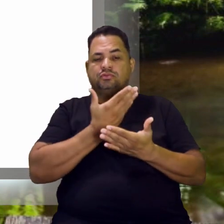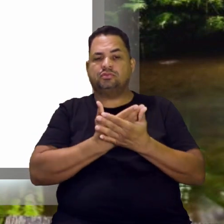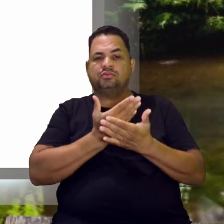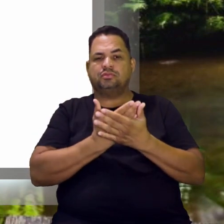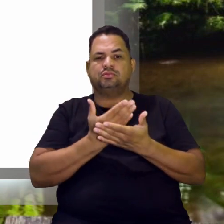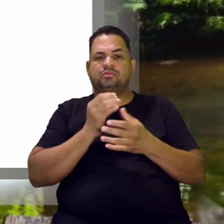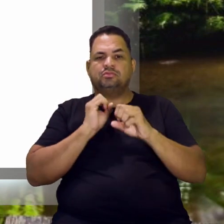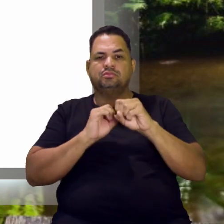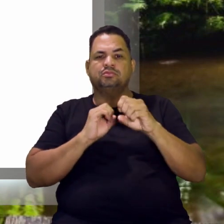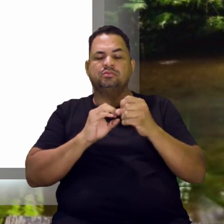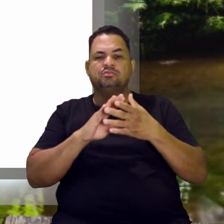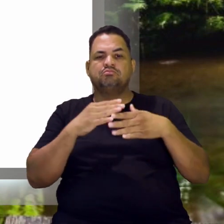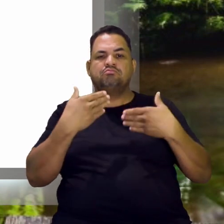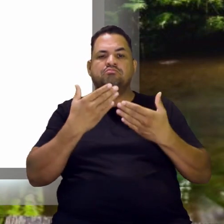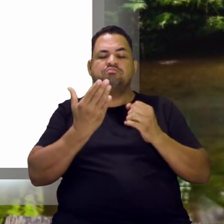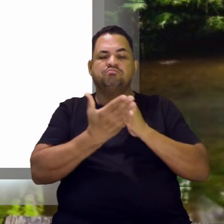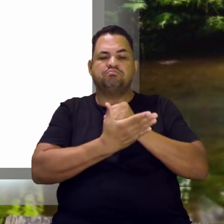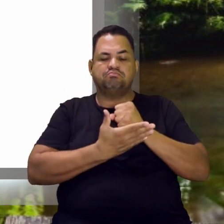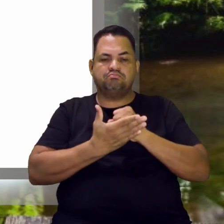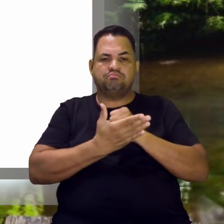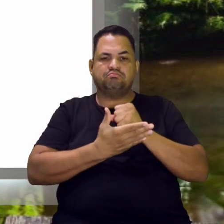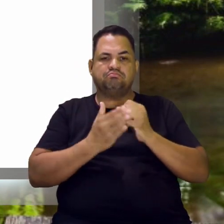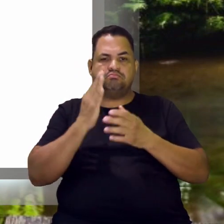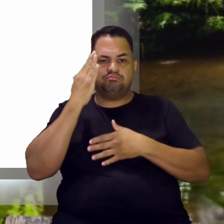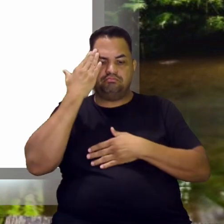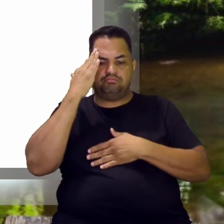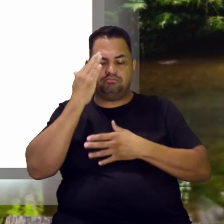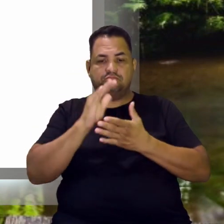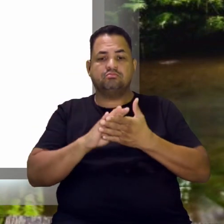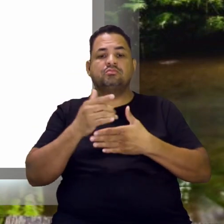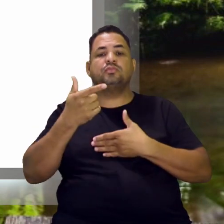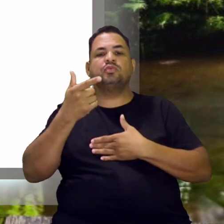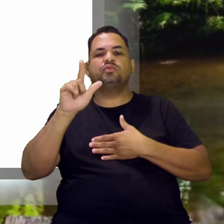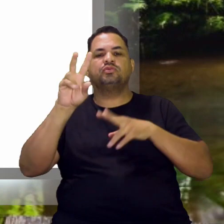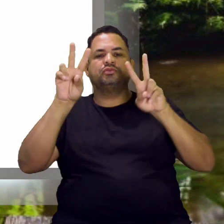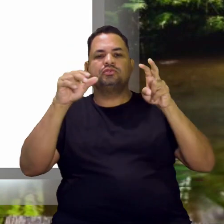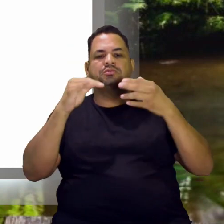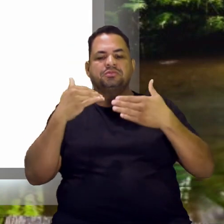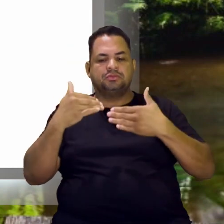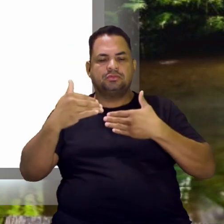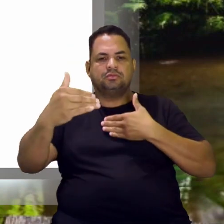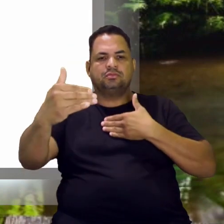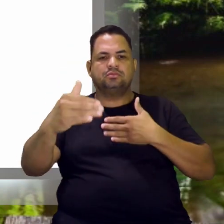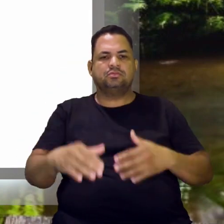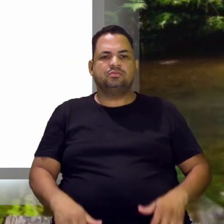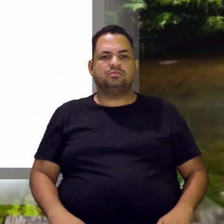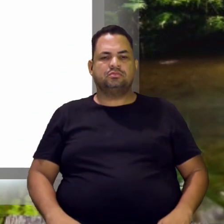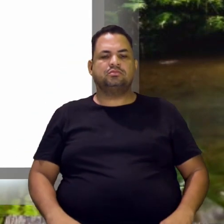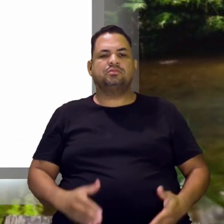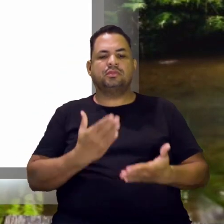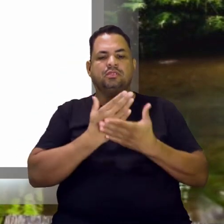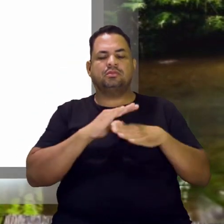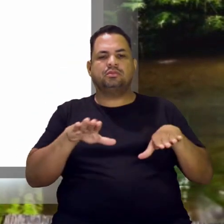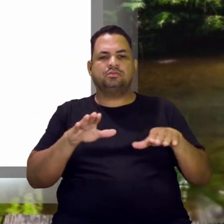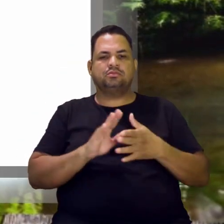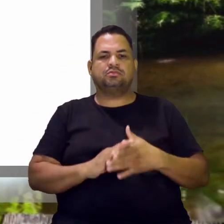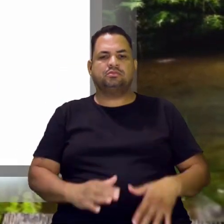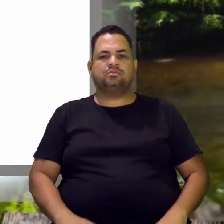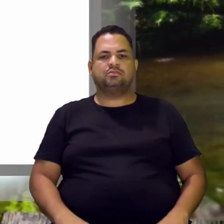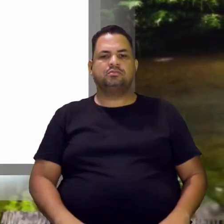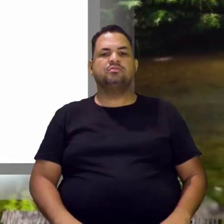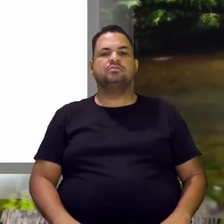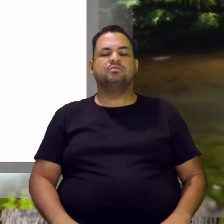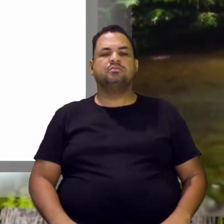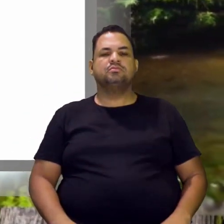aula, você tem que ter como base para entender os próximos assuntos que vêm. Tá bom? Então vamos lá, a gente fica por aqui. Até a próxima.